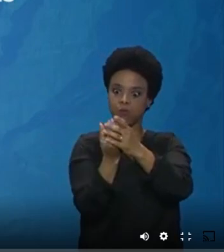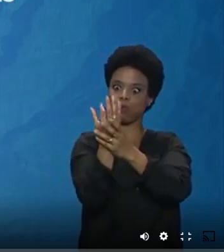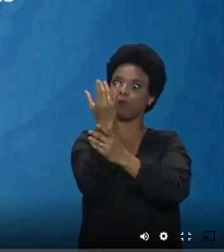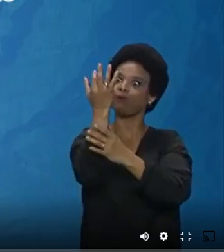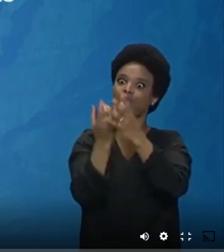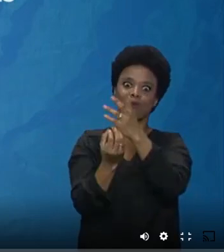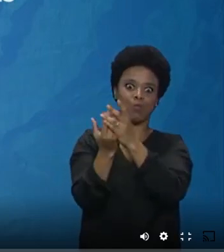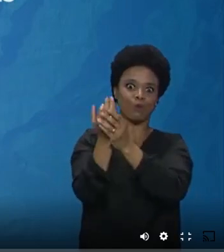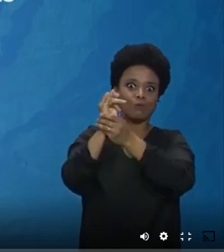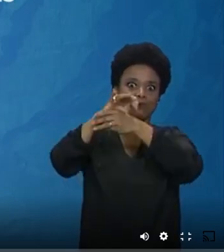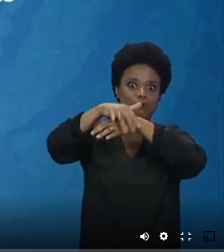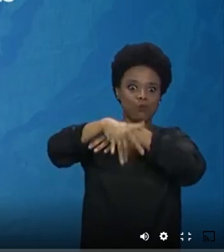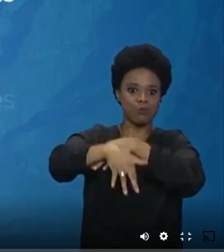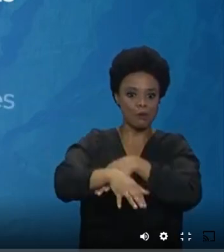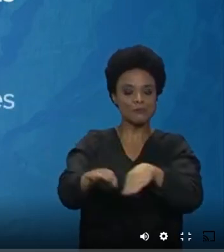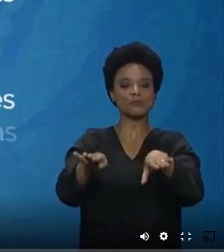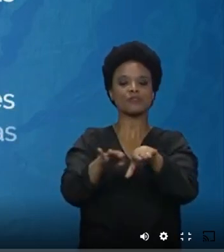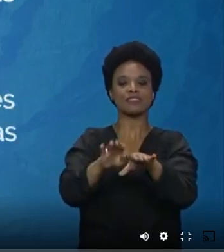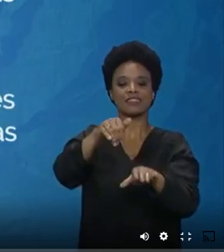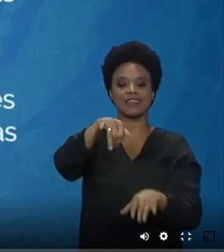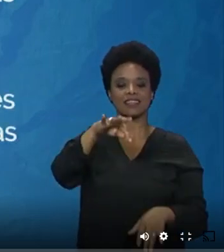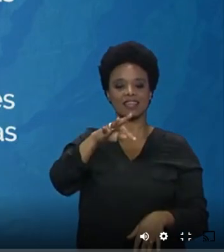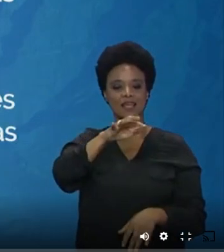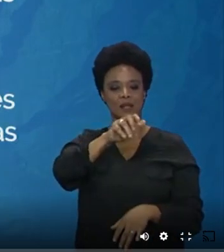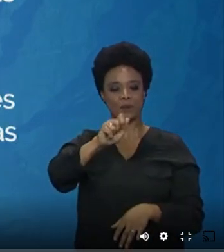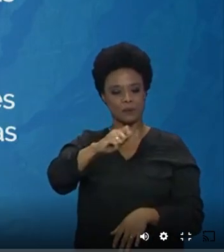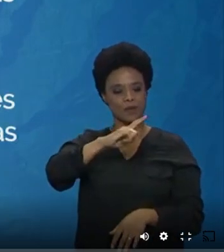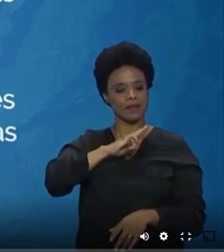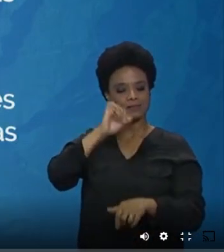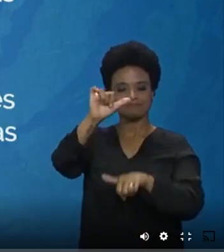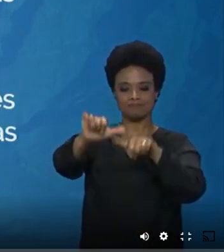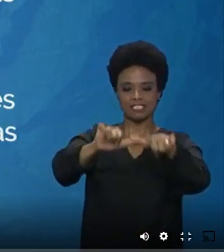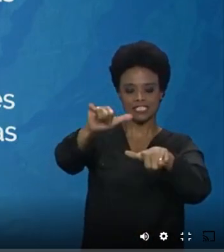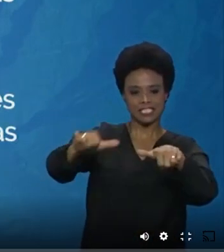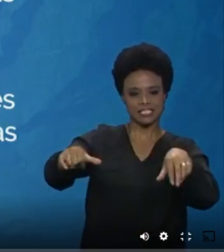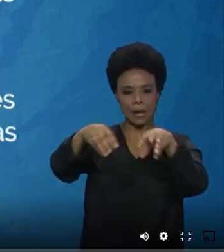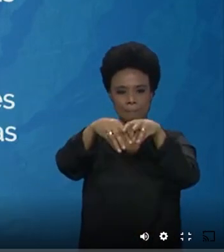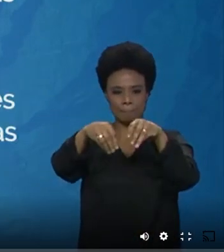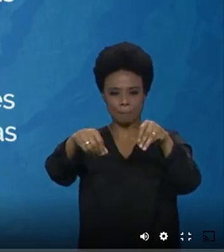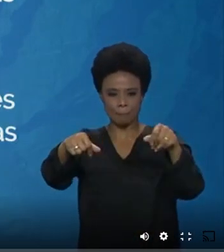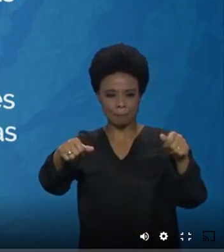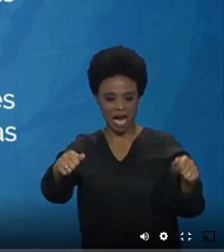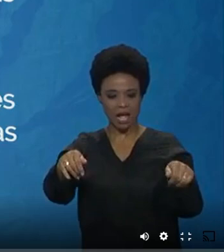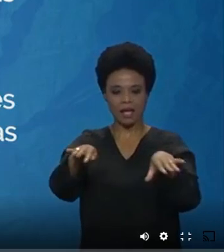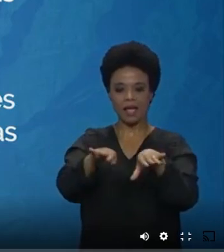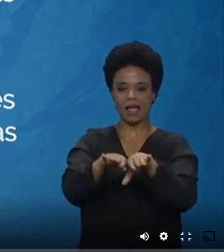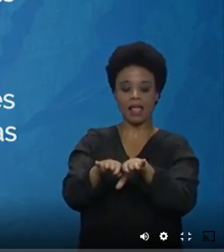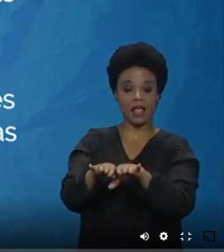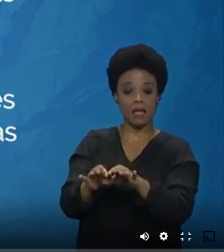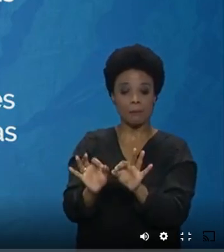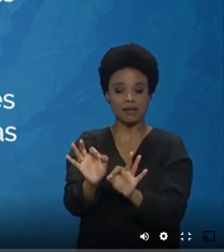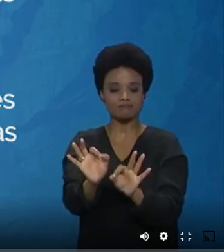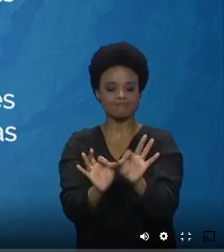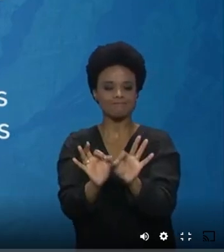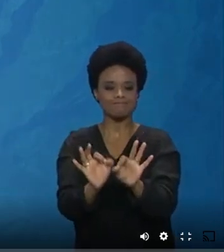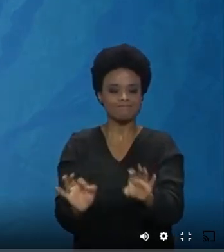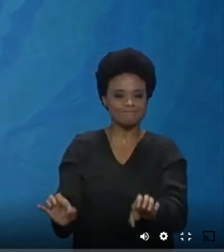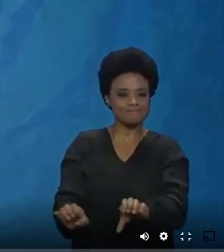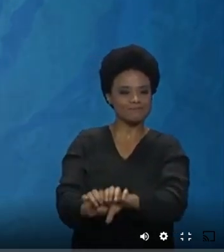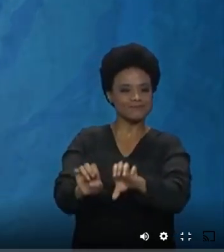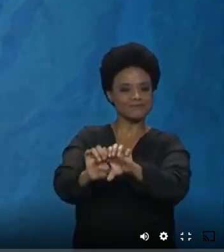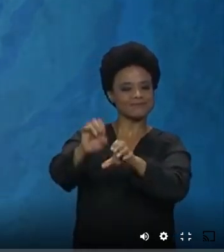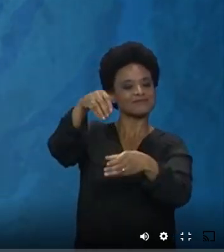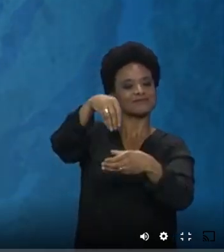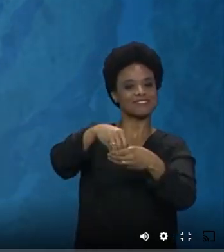e metamórficas. Além disso, causam transformações mineralógicas, texturais e estruturais nas rochas.